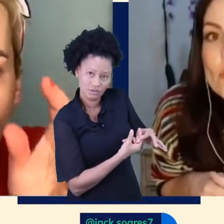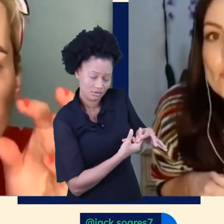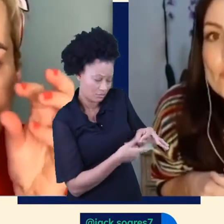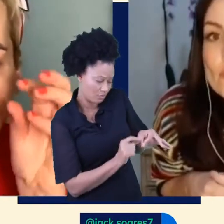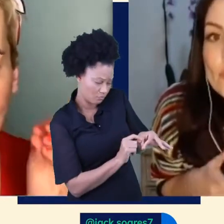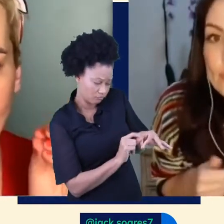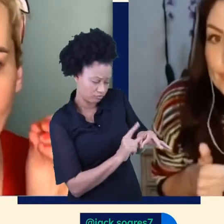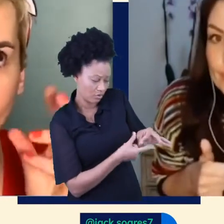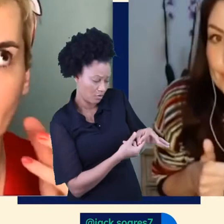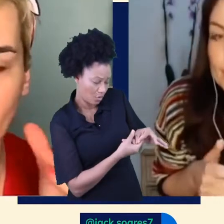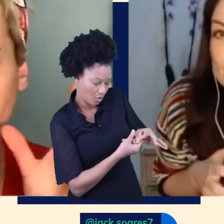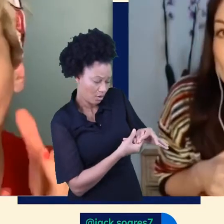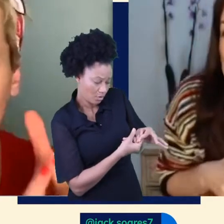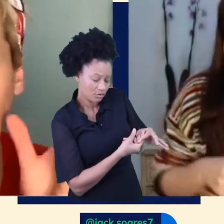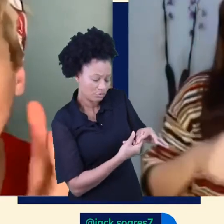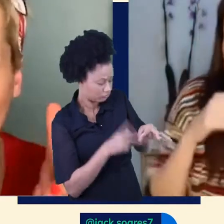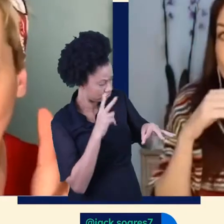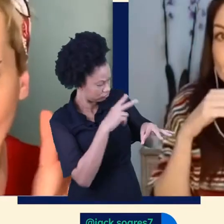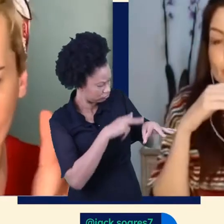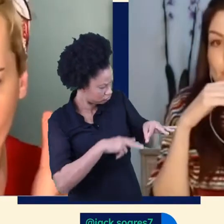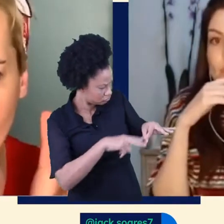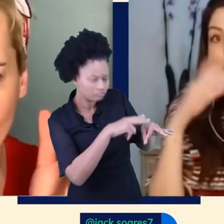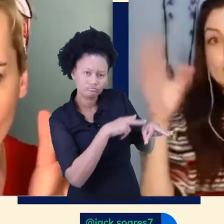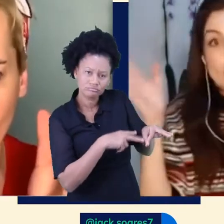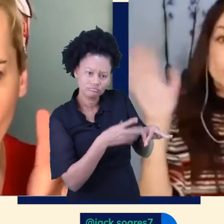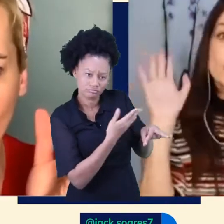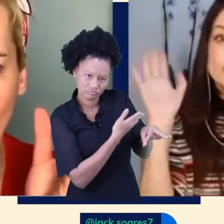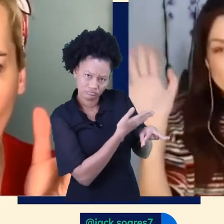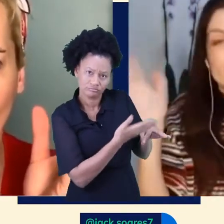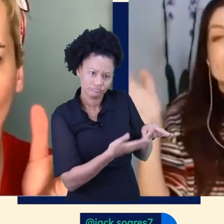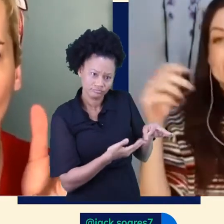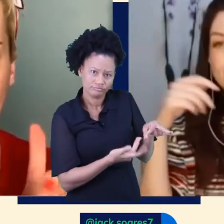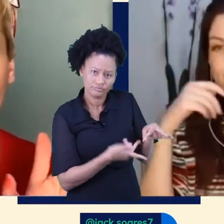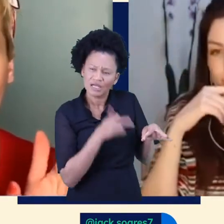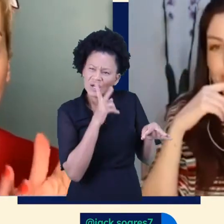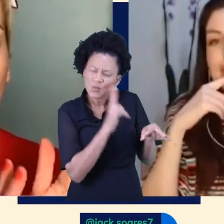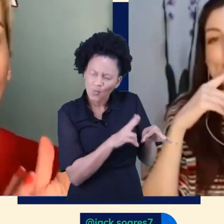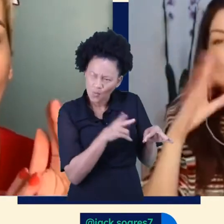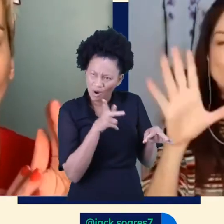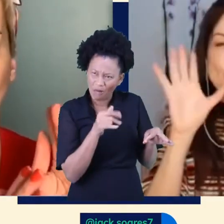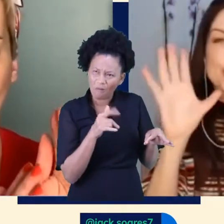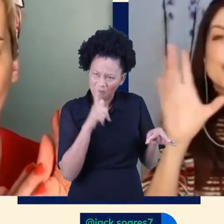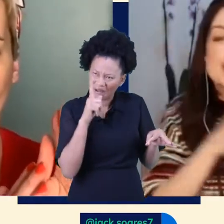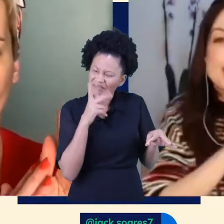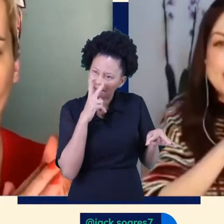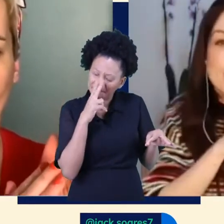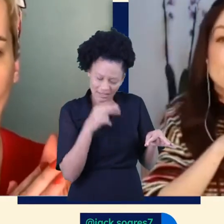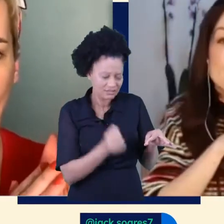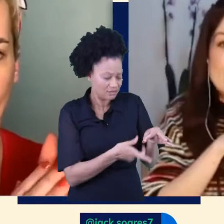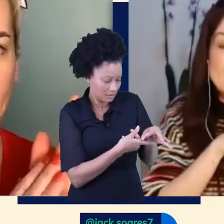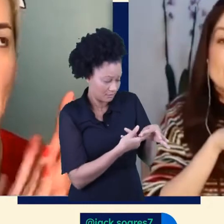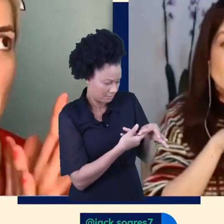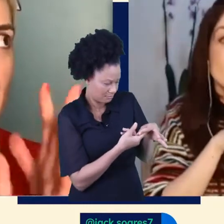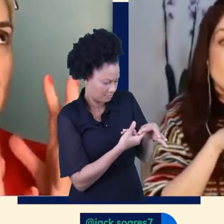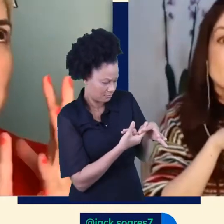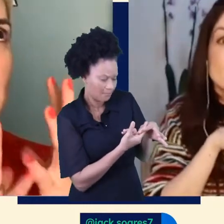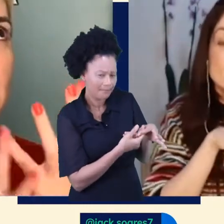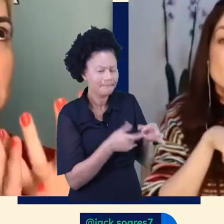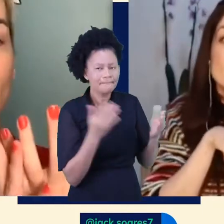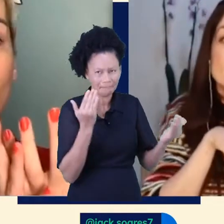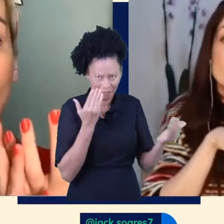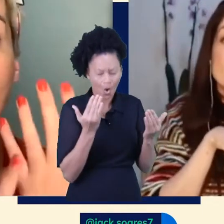que esteticamente parece... Lembra um pênis, é isso? Isso, tá. A gente pode fazer essa referência.